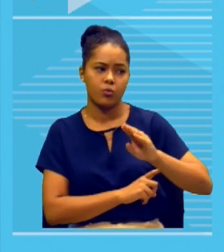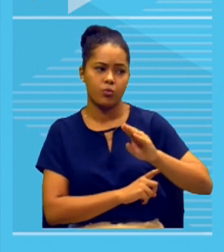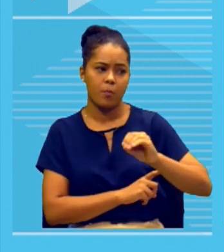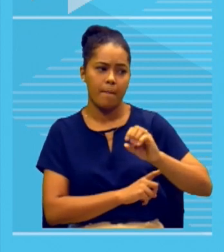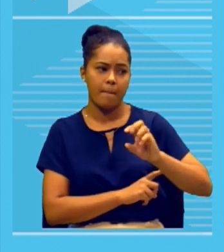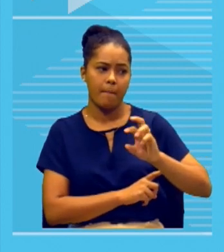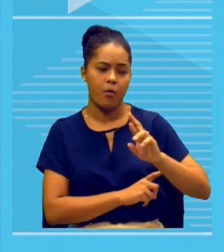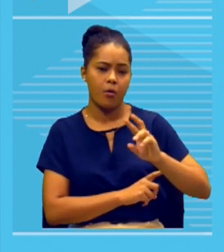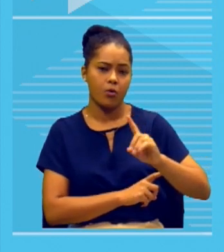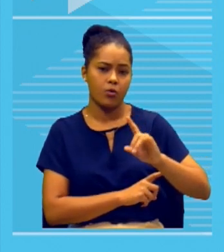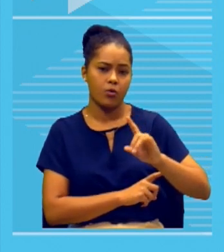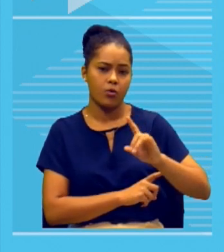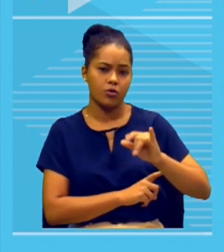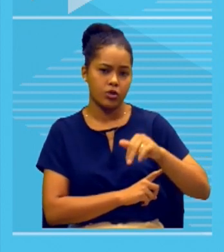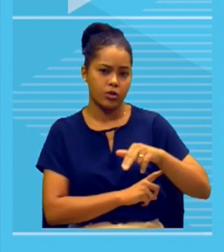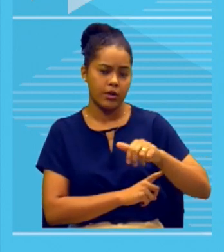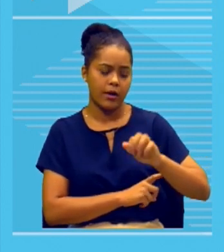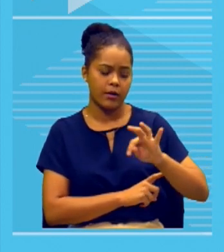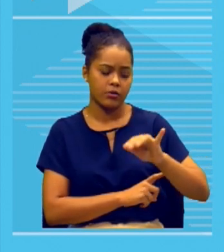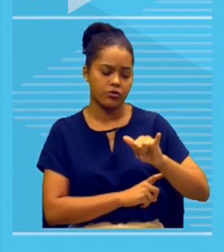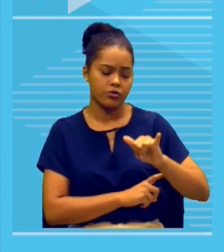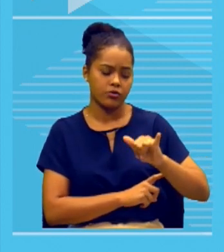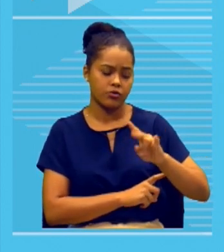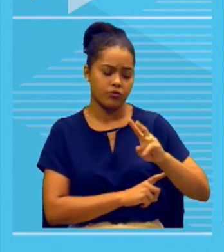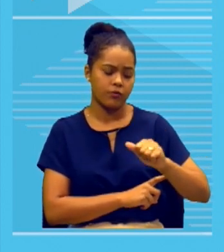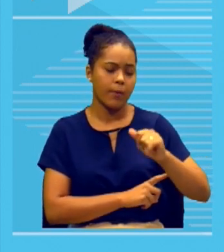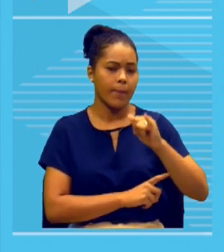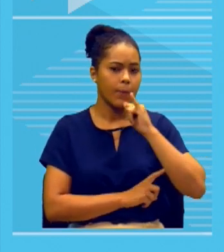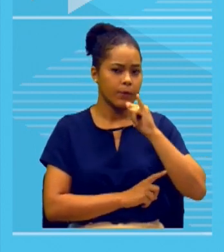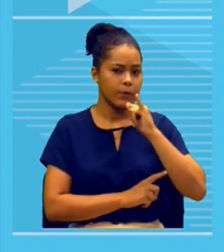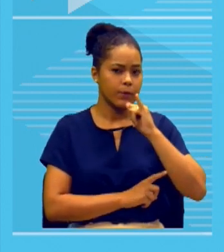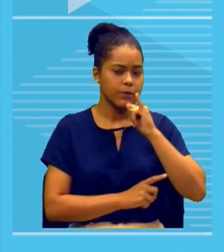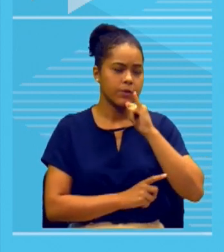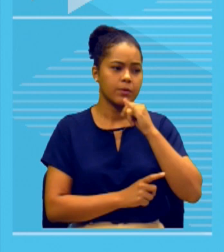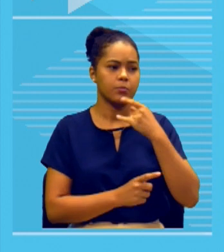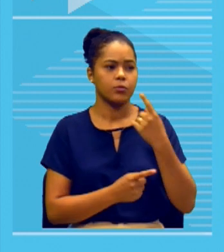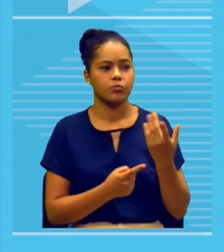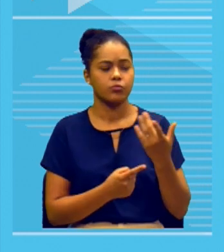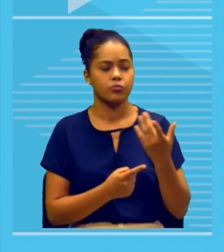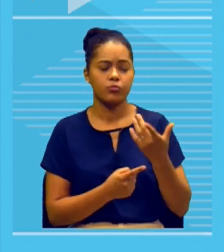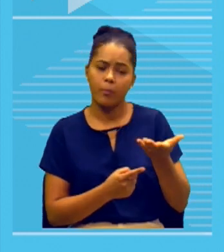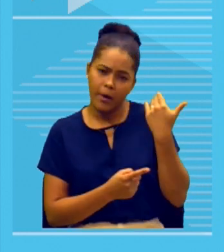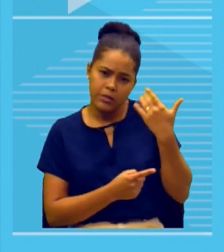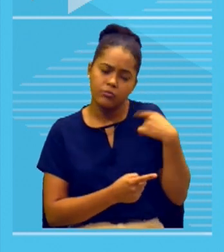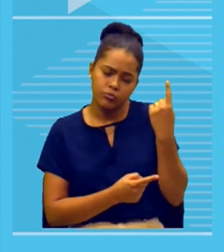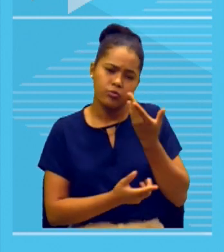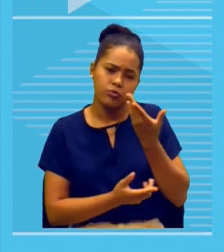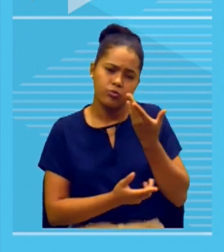as conjunções subordinativas da nós Já estudamos em aula